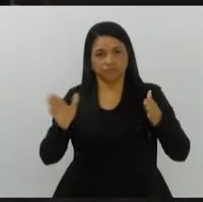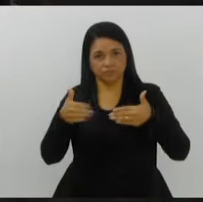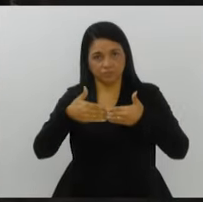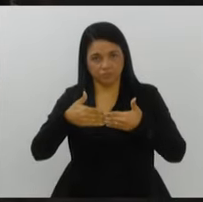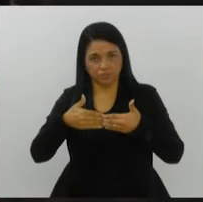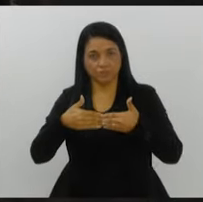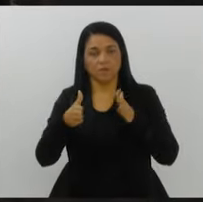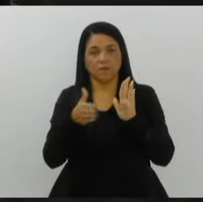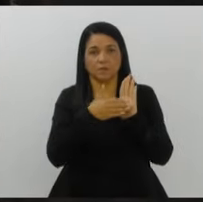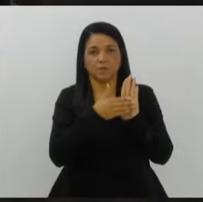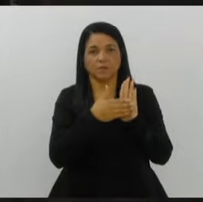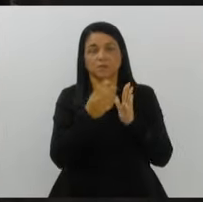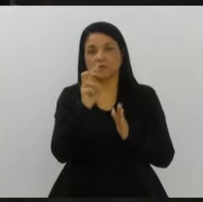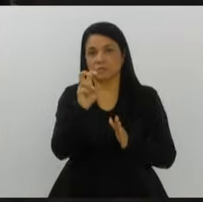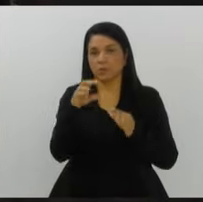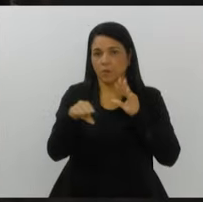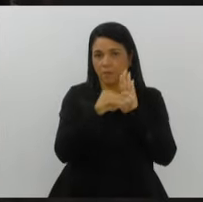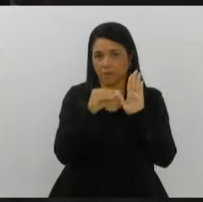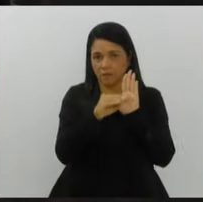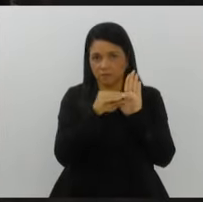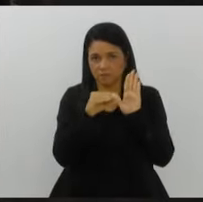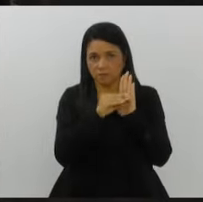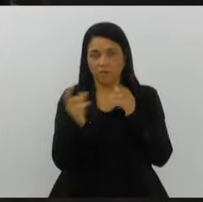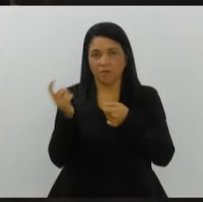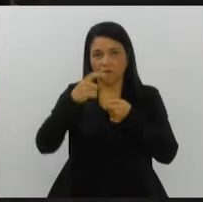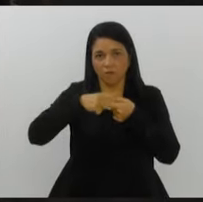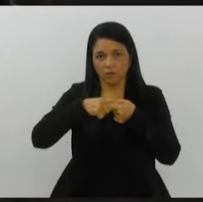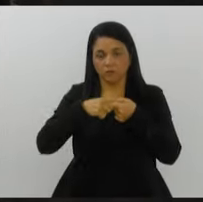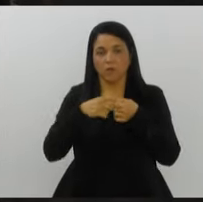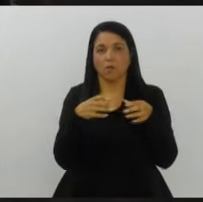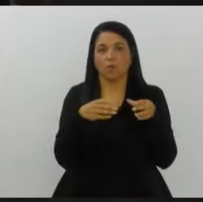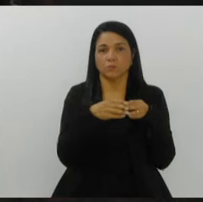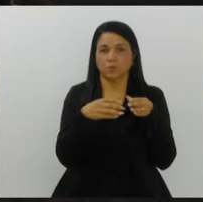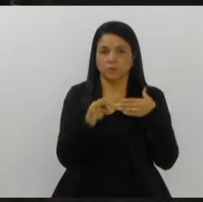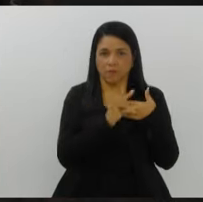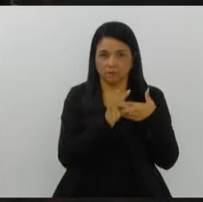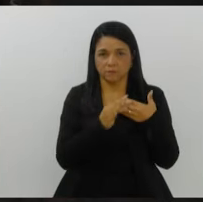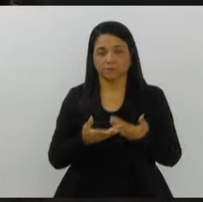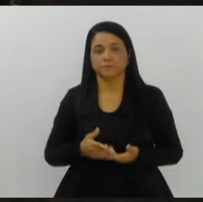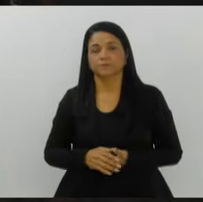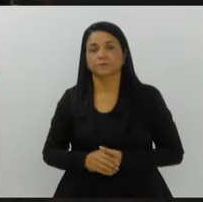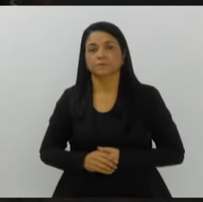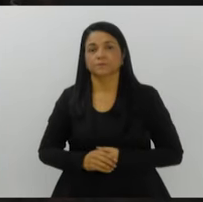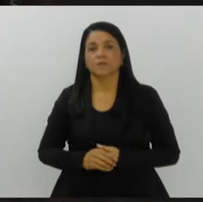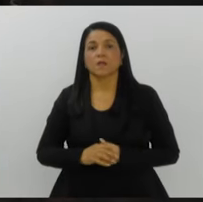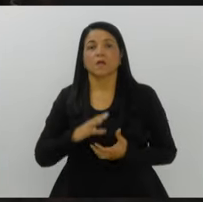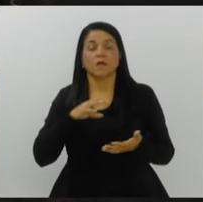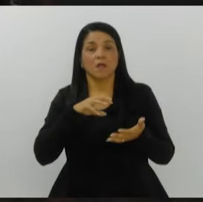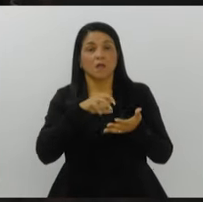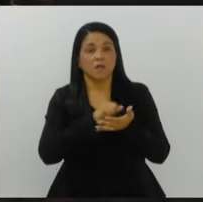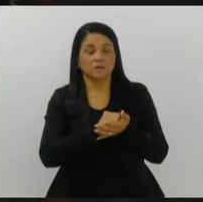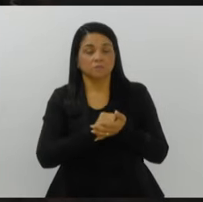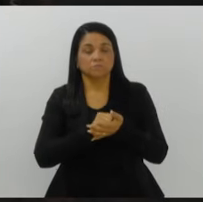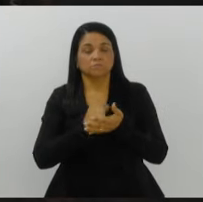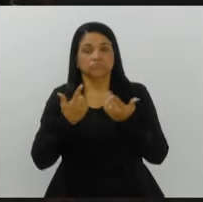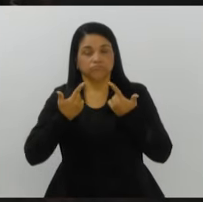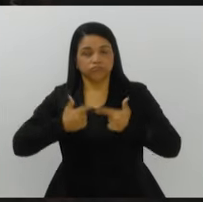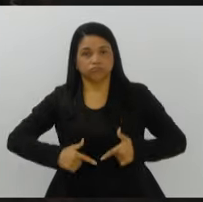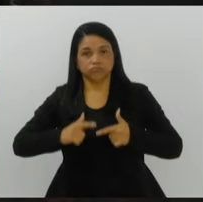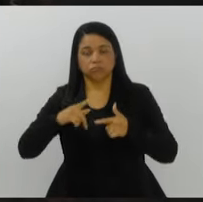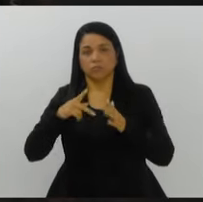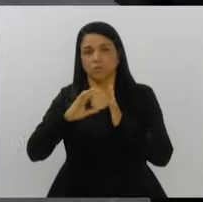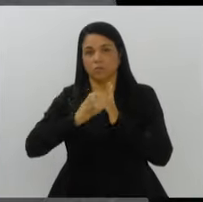a presente proposta recebeu 5 emendas e retorna às comissões. Tia Ju, só registrar a abstenção da bancada do PSOL no